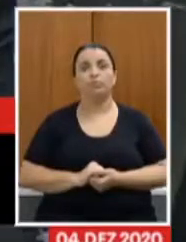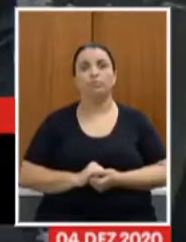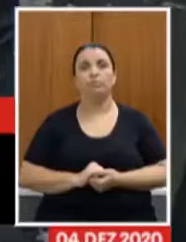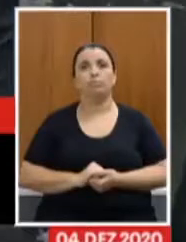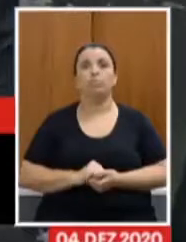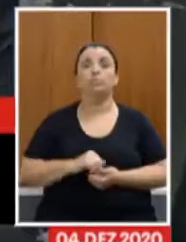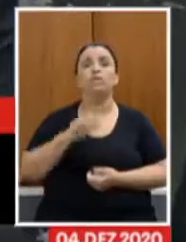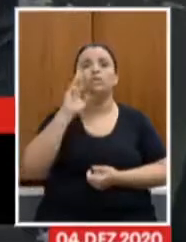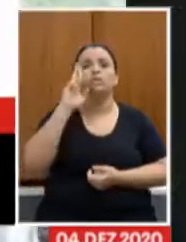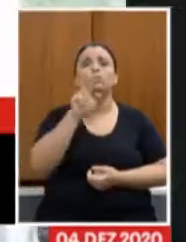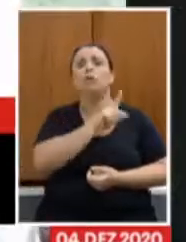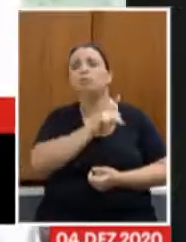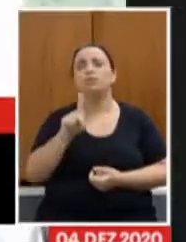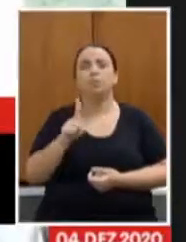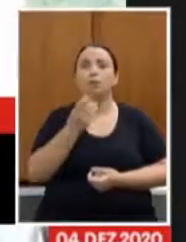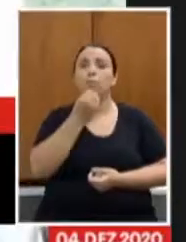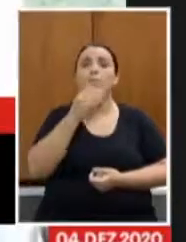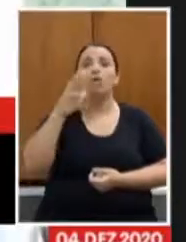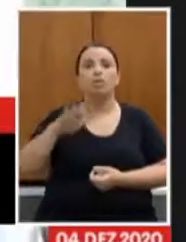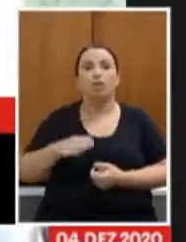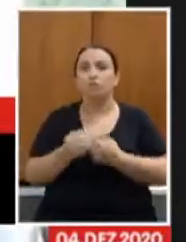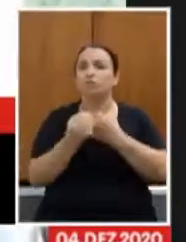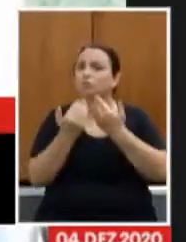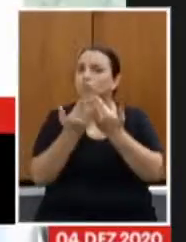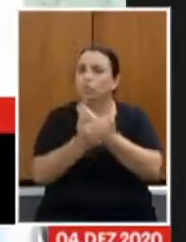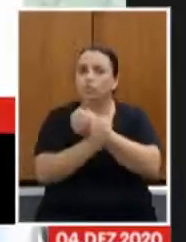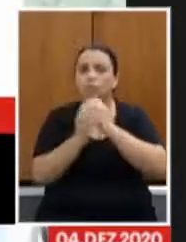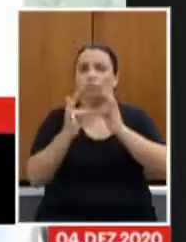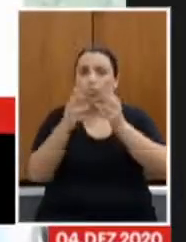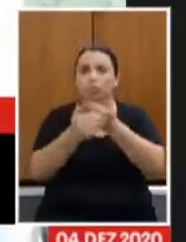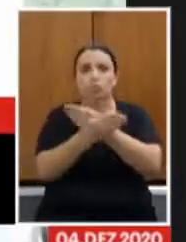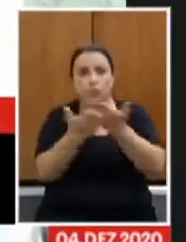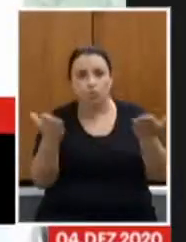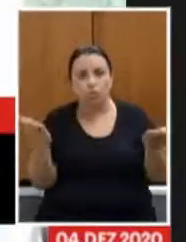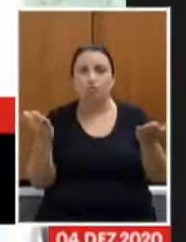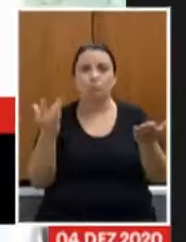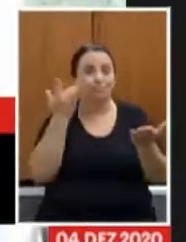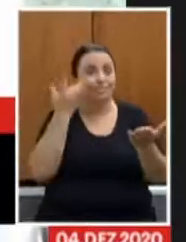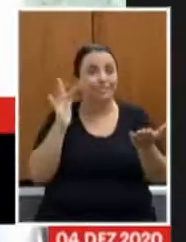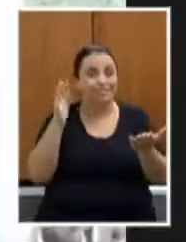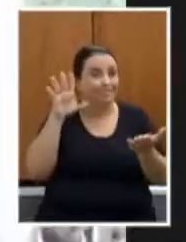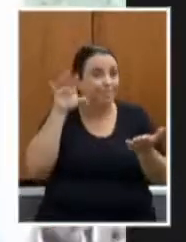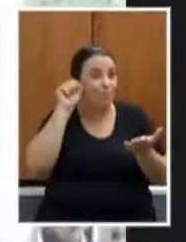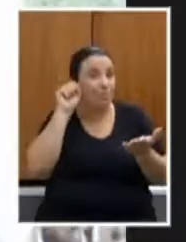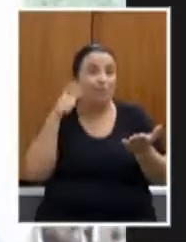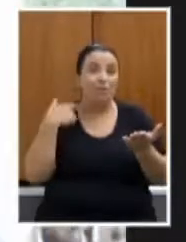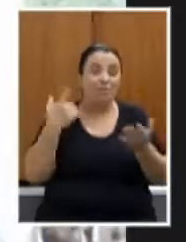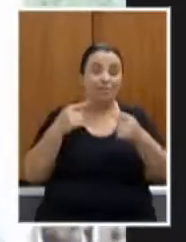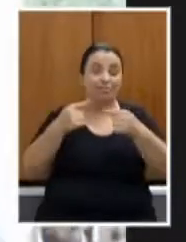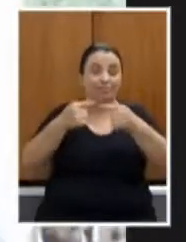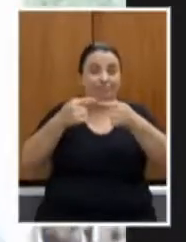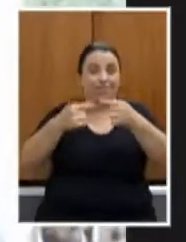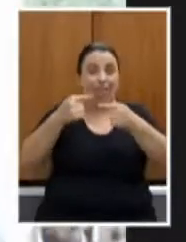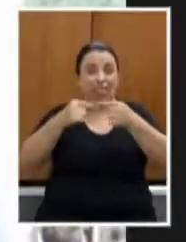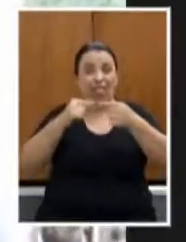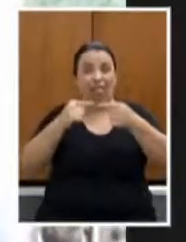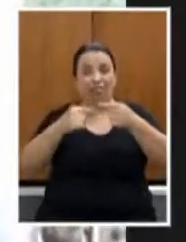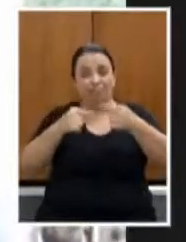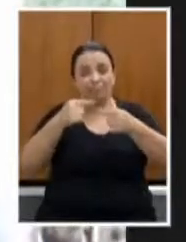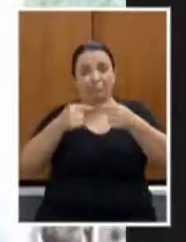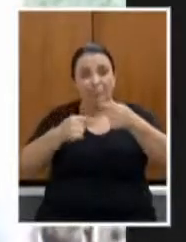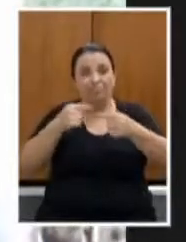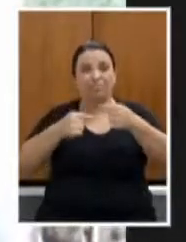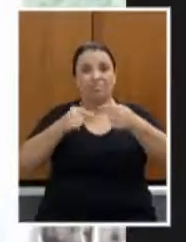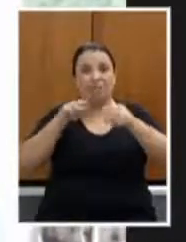Senhor presidente, boa tarde a todos, os colegas aí presentes. Não sei se estão me ouvindo, minha conexão está muito ruim, mas serei